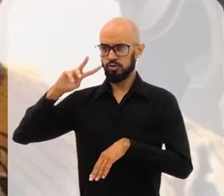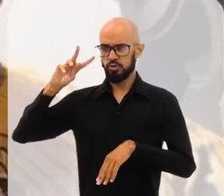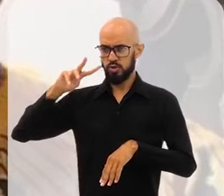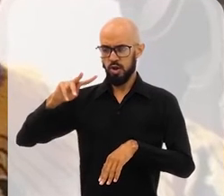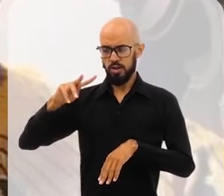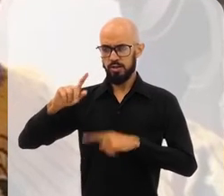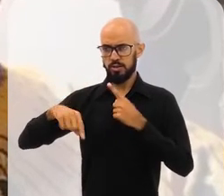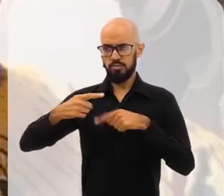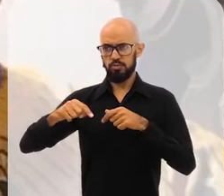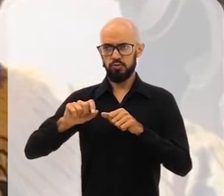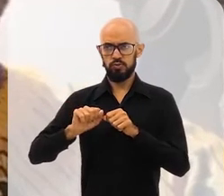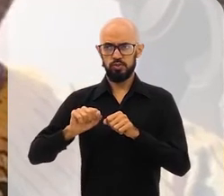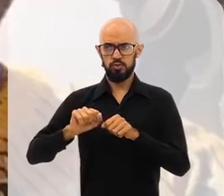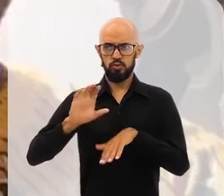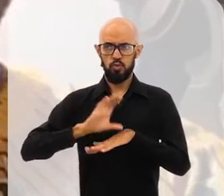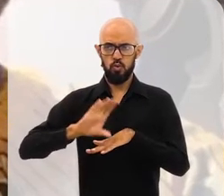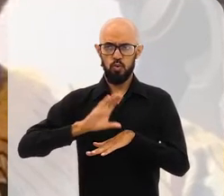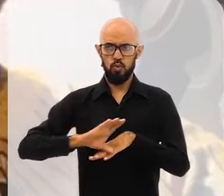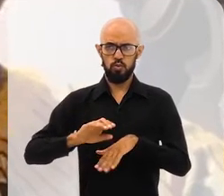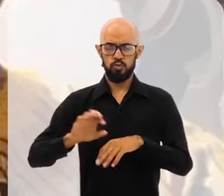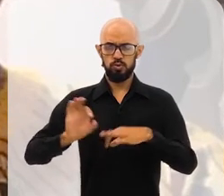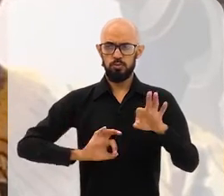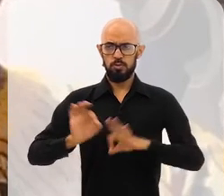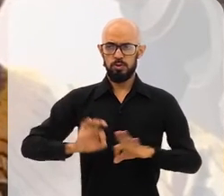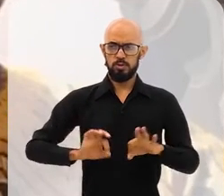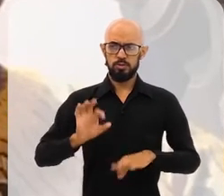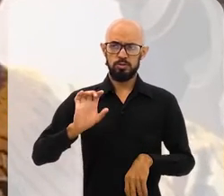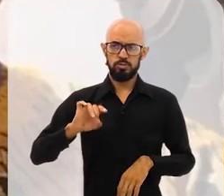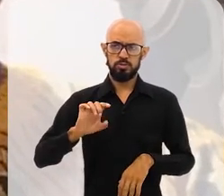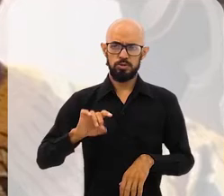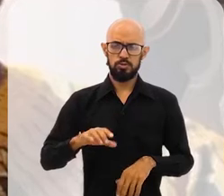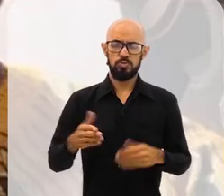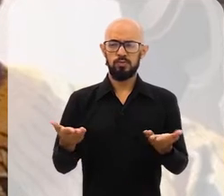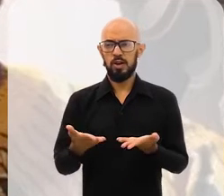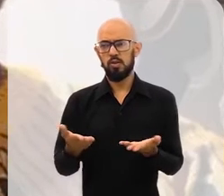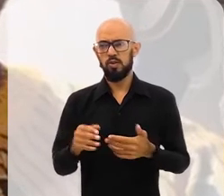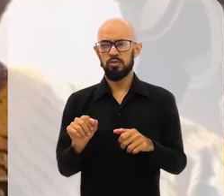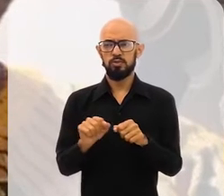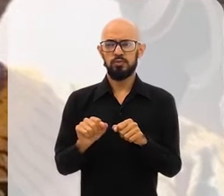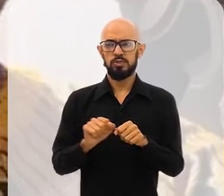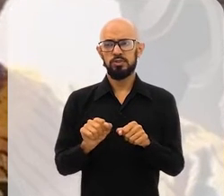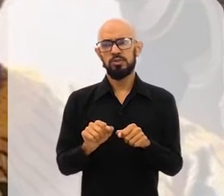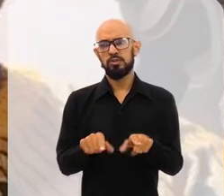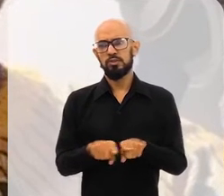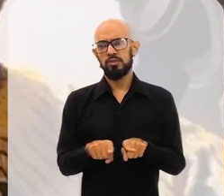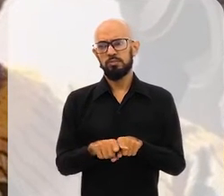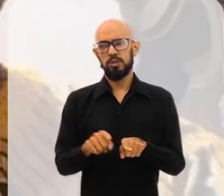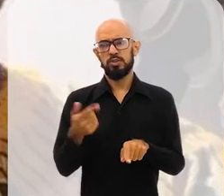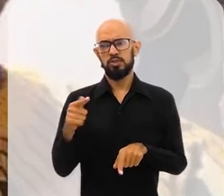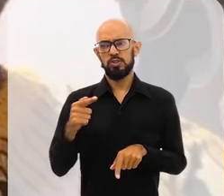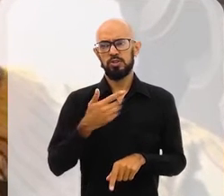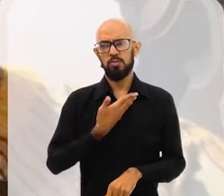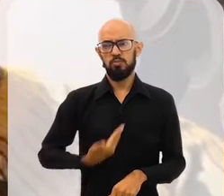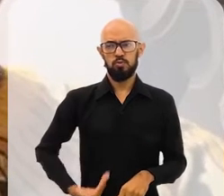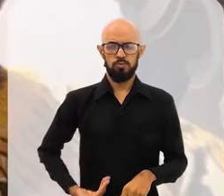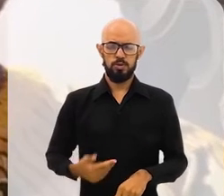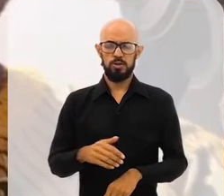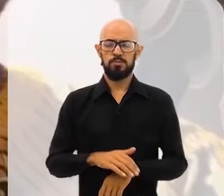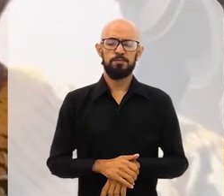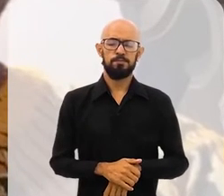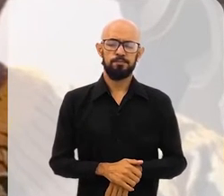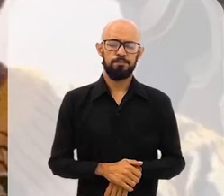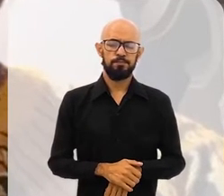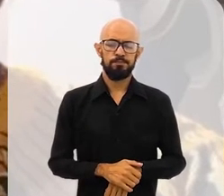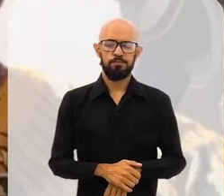e depois eu fiz um curso de produção executiva agora tô fazendo de gestão